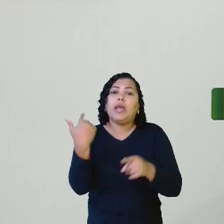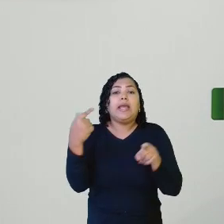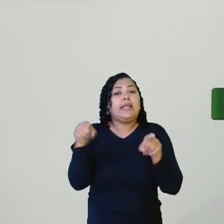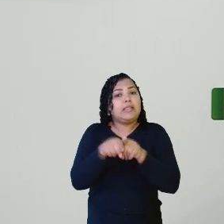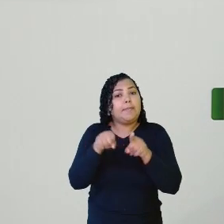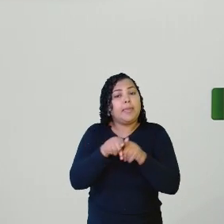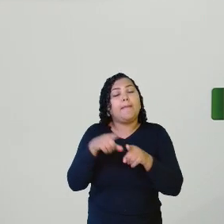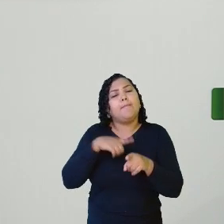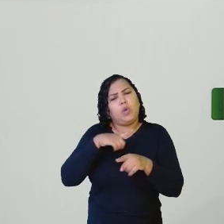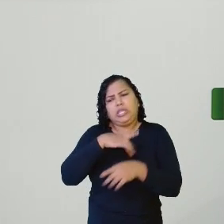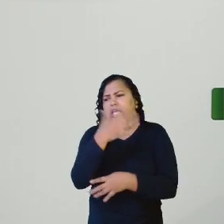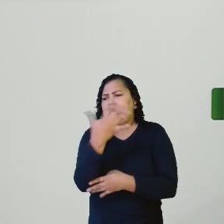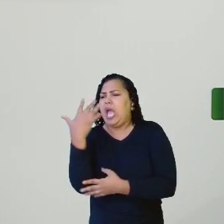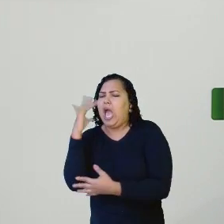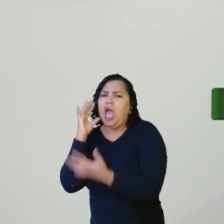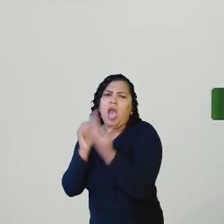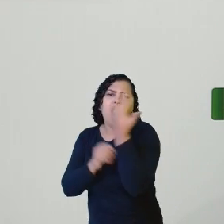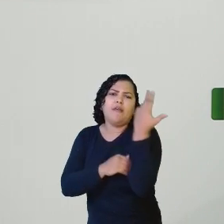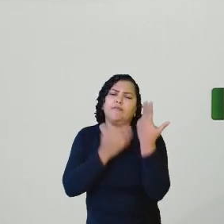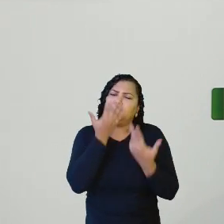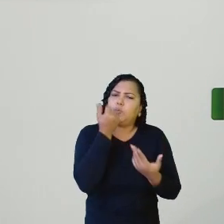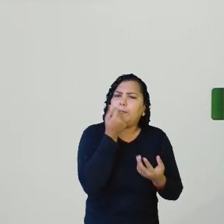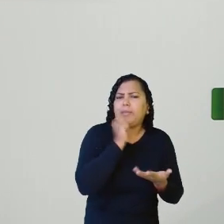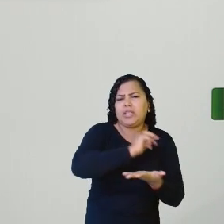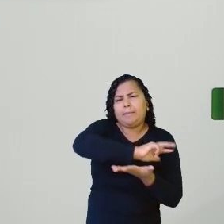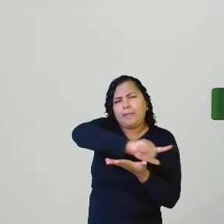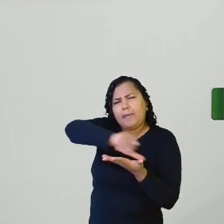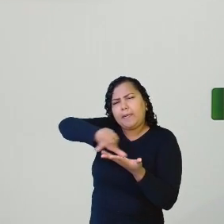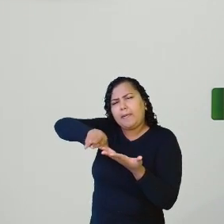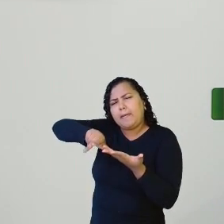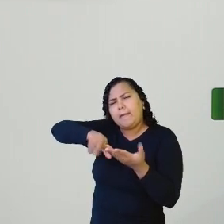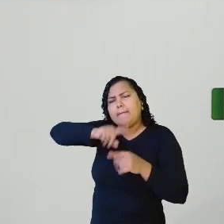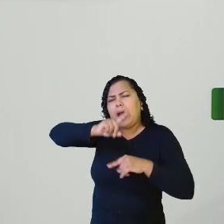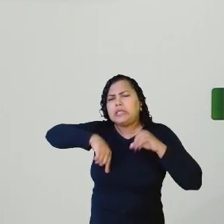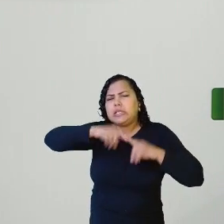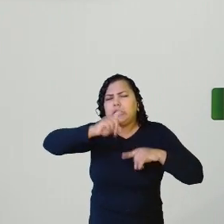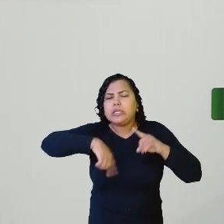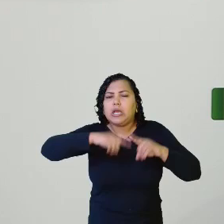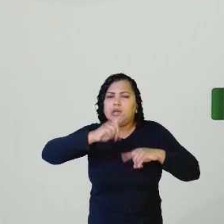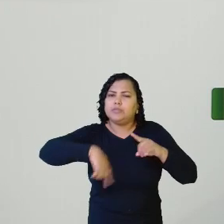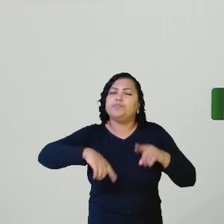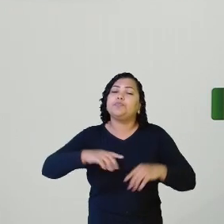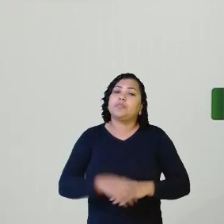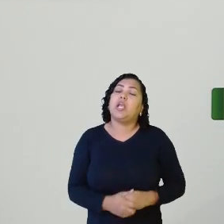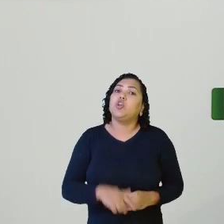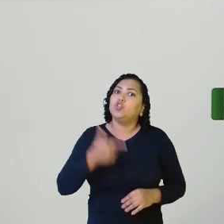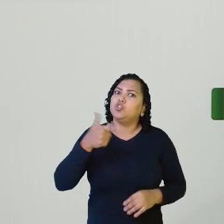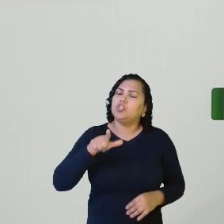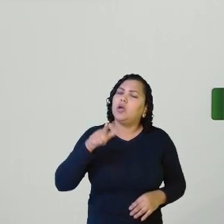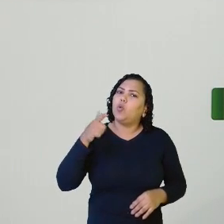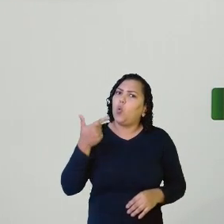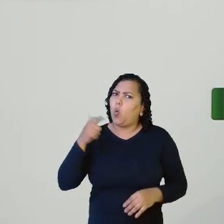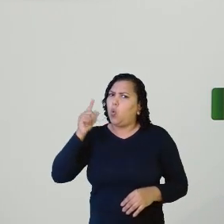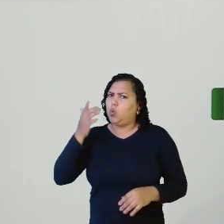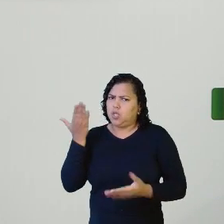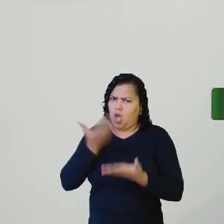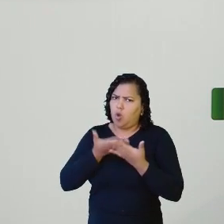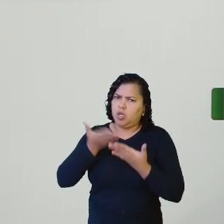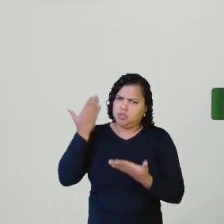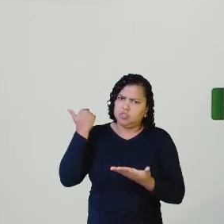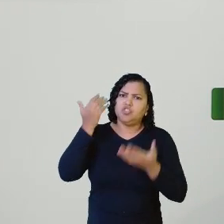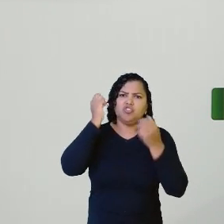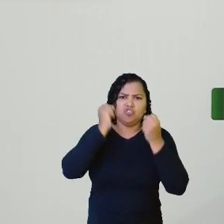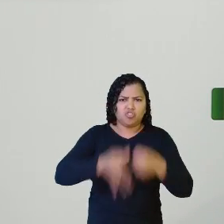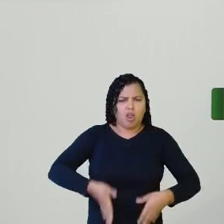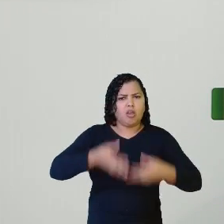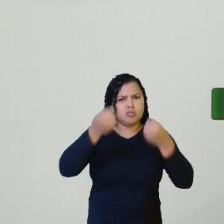tem recursos naturais que são renováveis e não renováveis. E que também, em algumas outras aulas, eu já falei sobre isso e vamos voltar